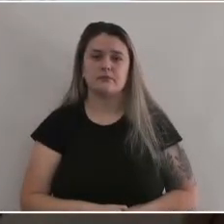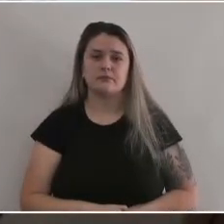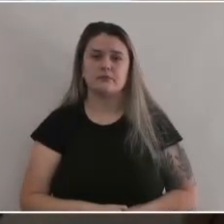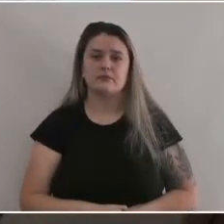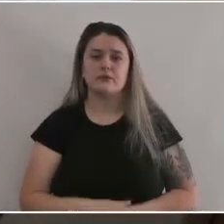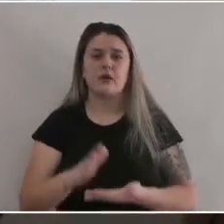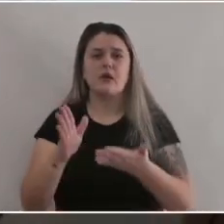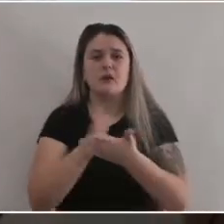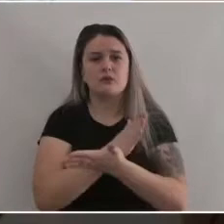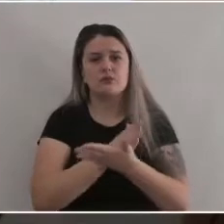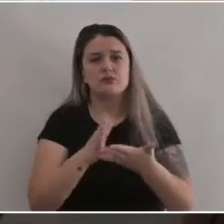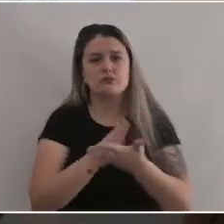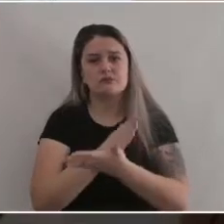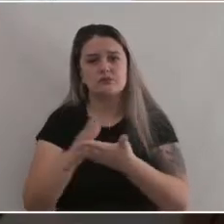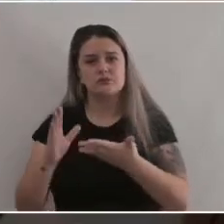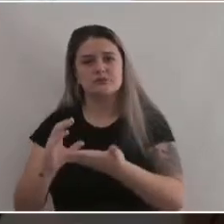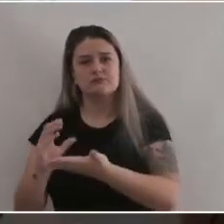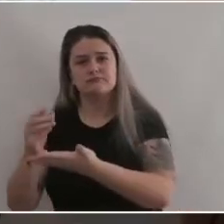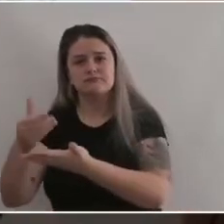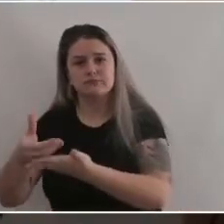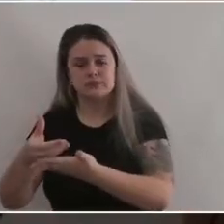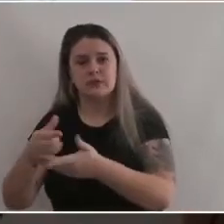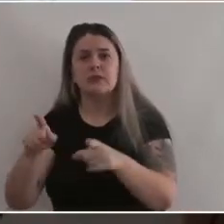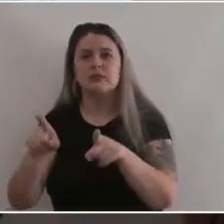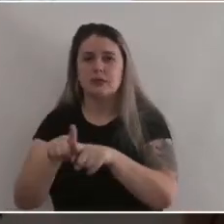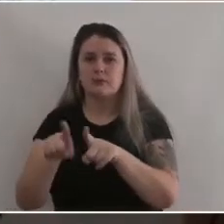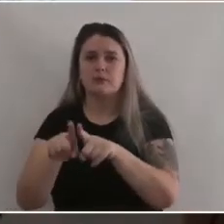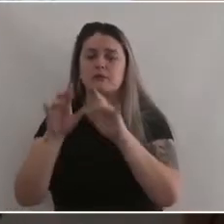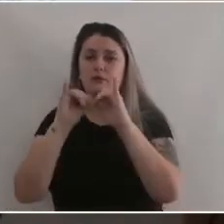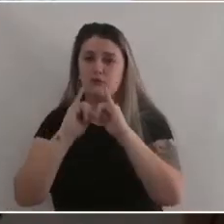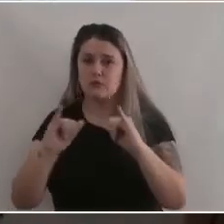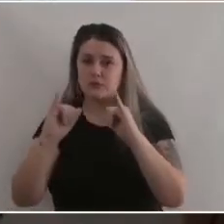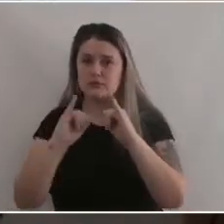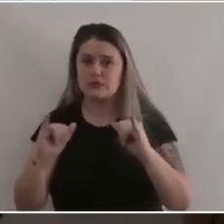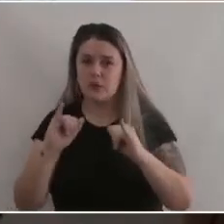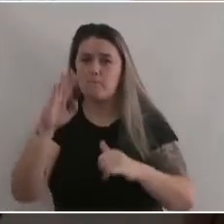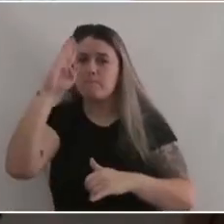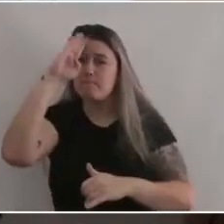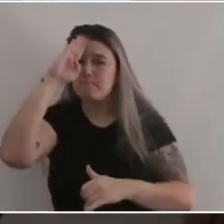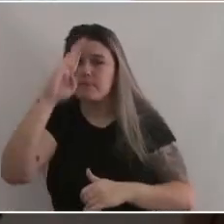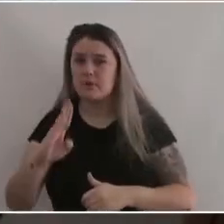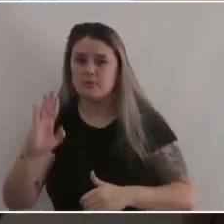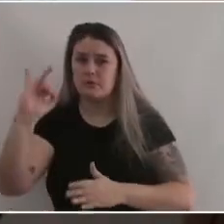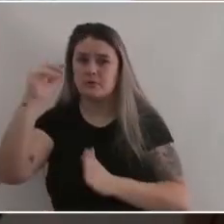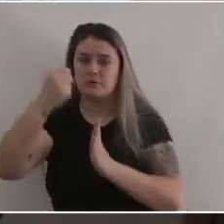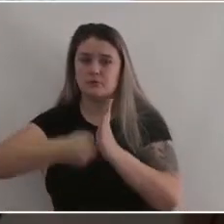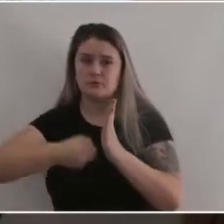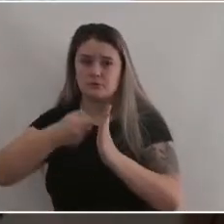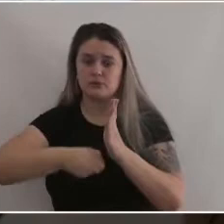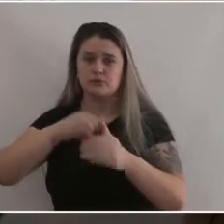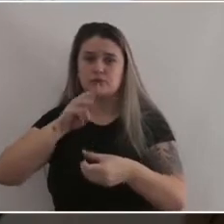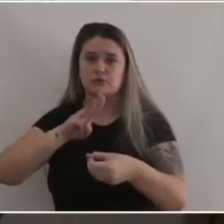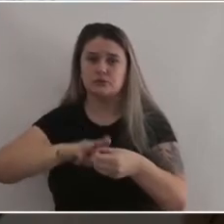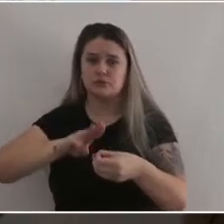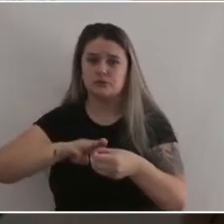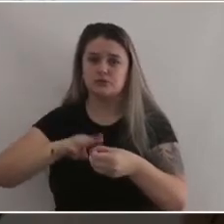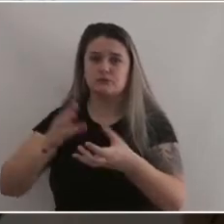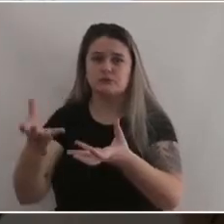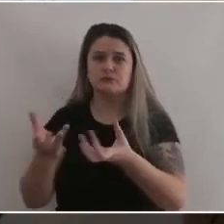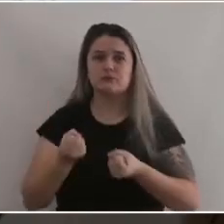Algumas transferências, também a título de informação, os principais impostos que o município recebe,